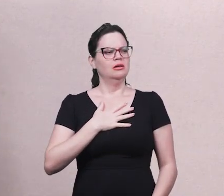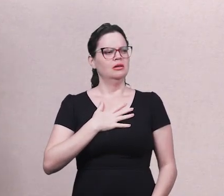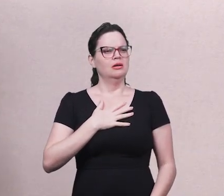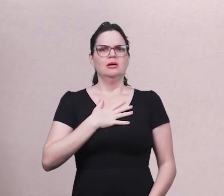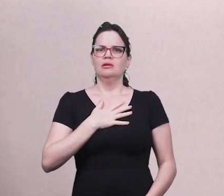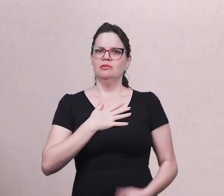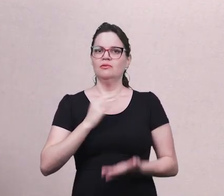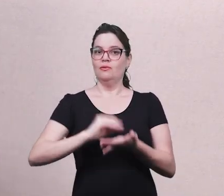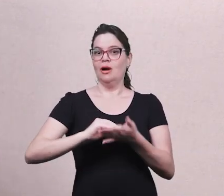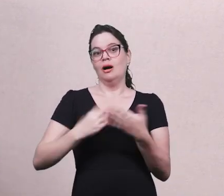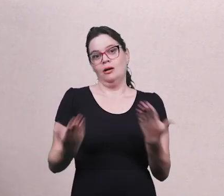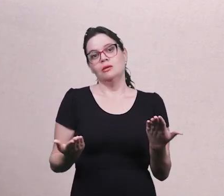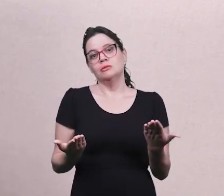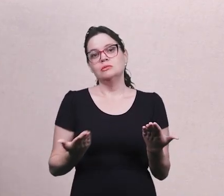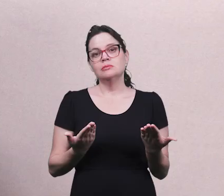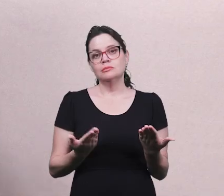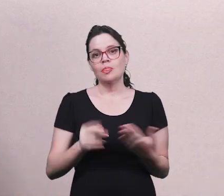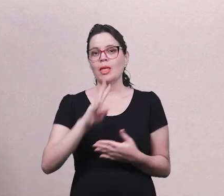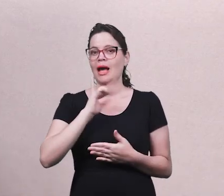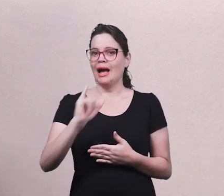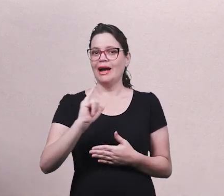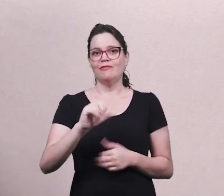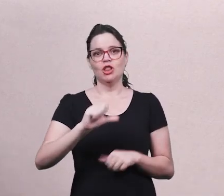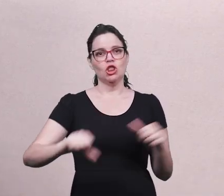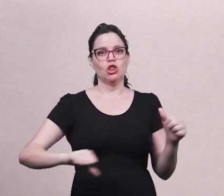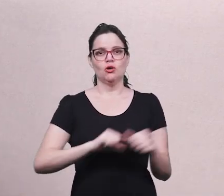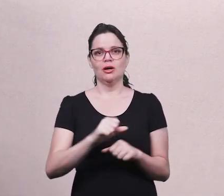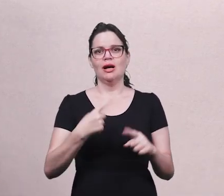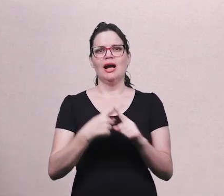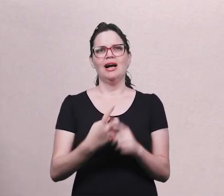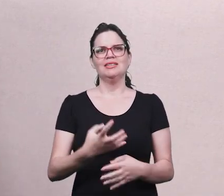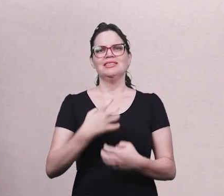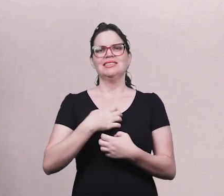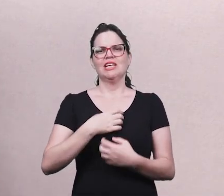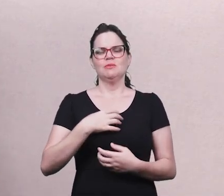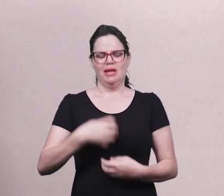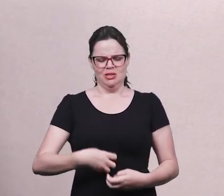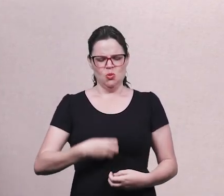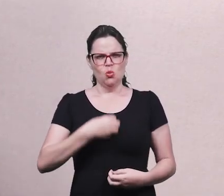pesada. Exatamente. Então, vai alterar todo o meu padrão e pode me dar uma